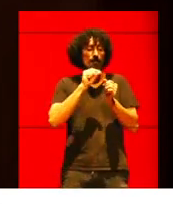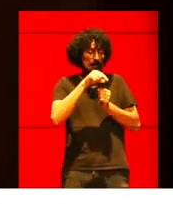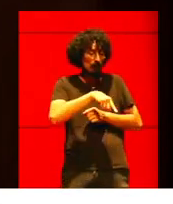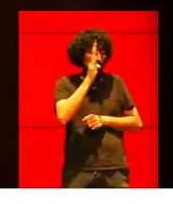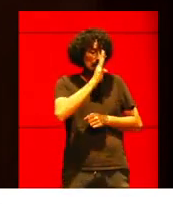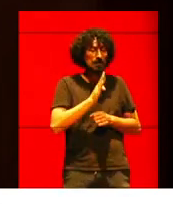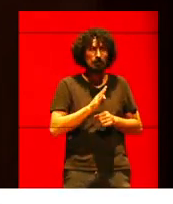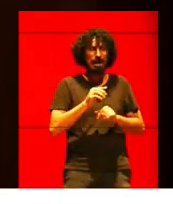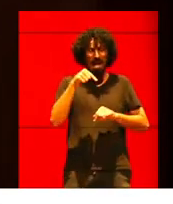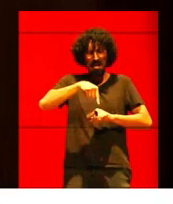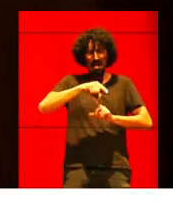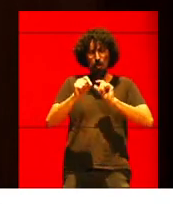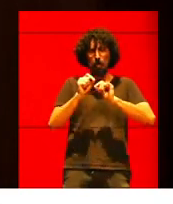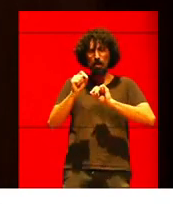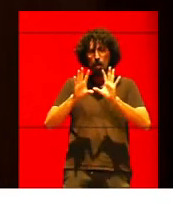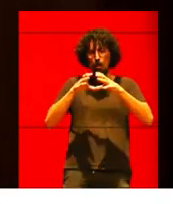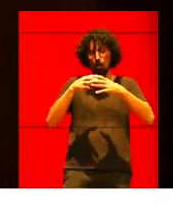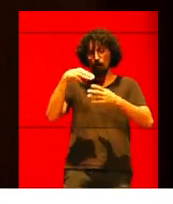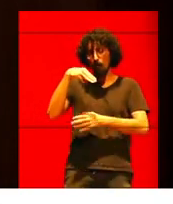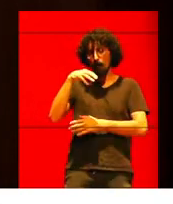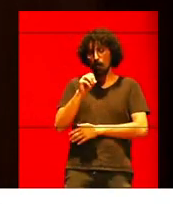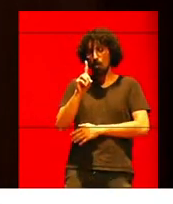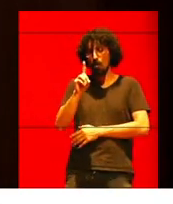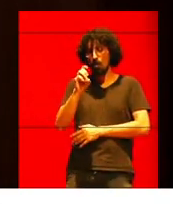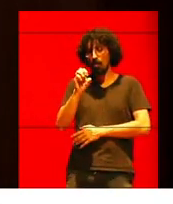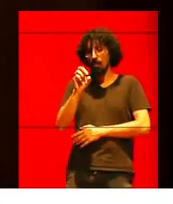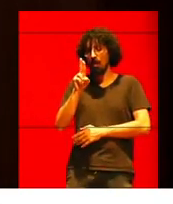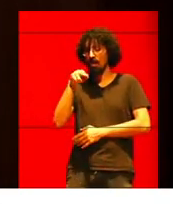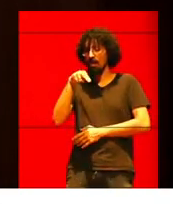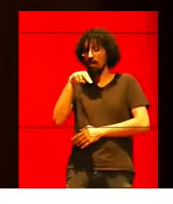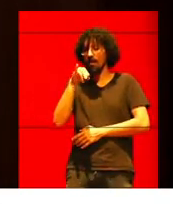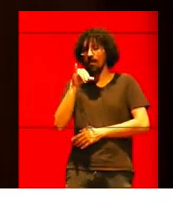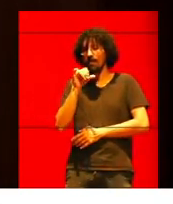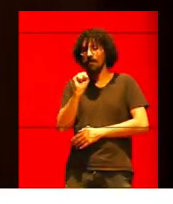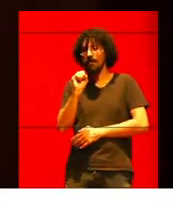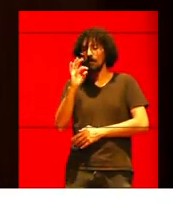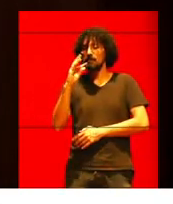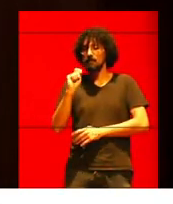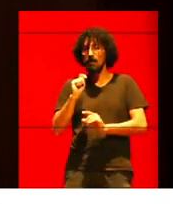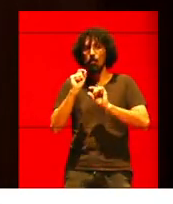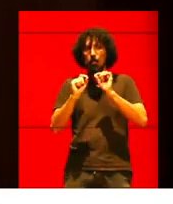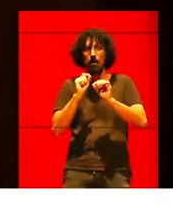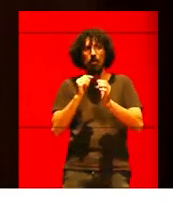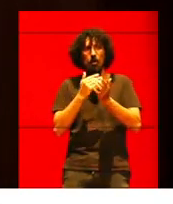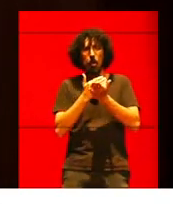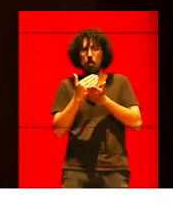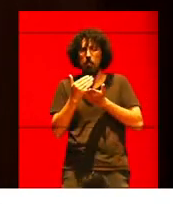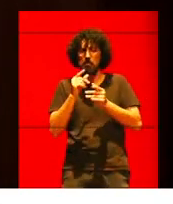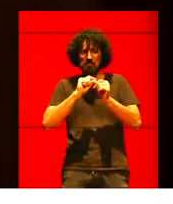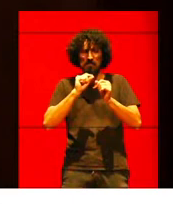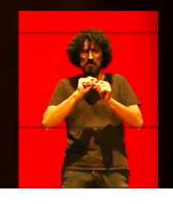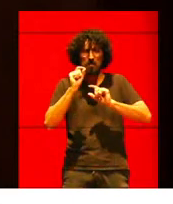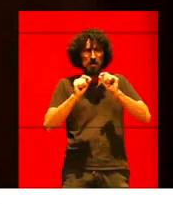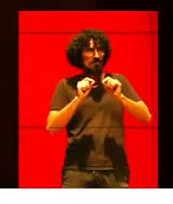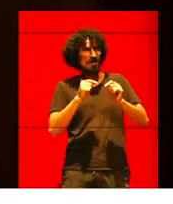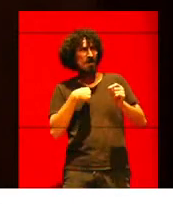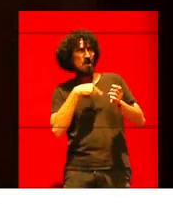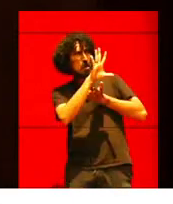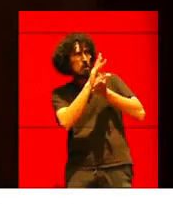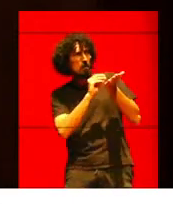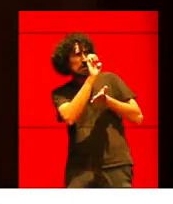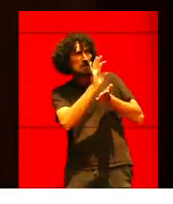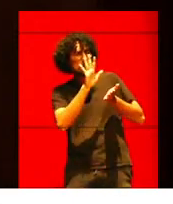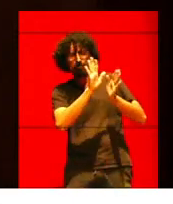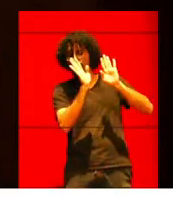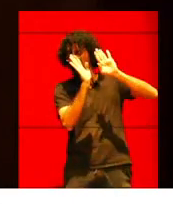cara aqui no Brasil, Cruz de Souza, inspirado nele, publica, né, Missal e Broquéis. É muita obra